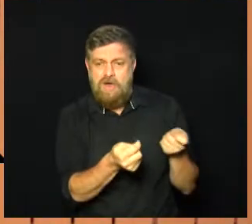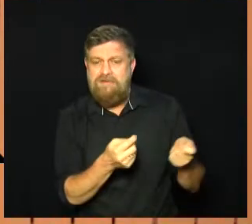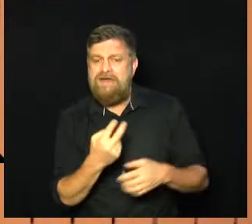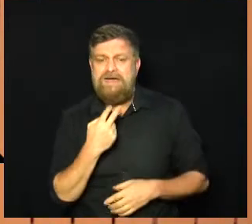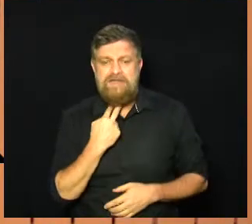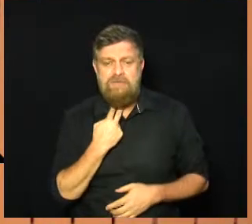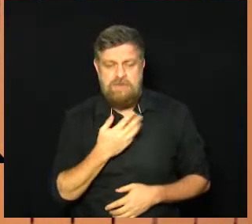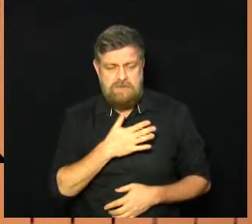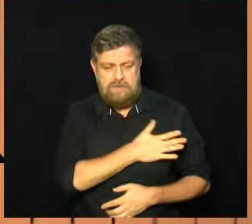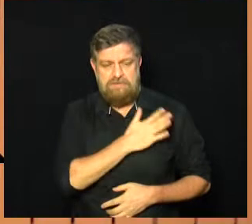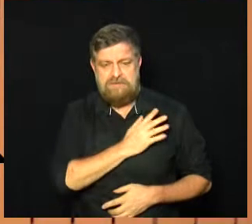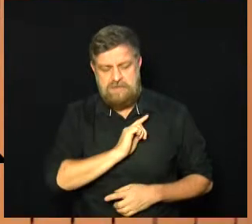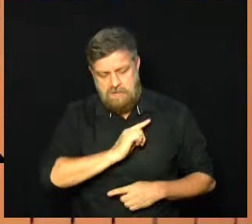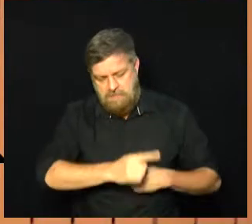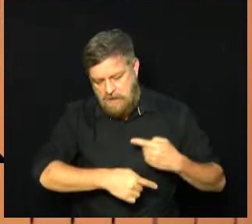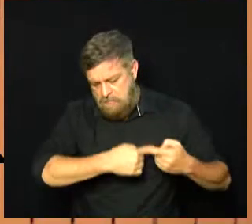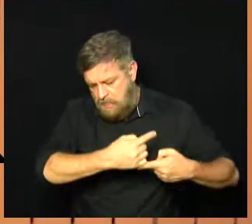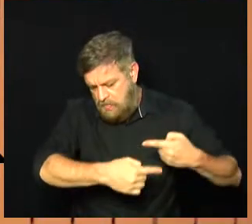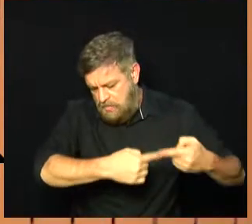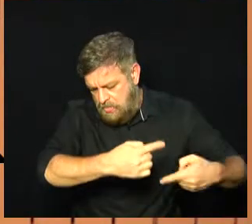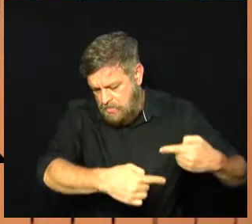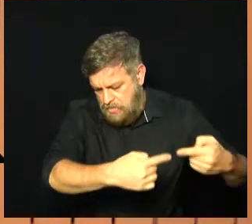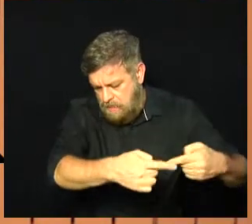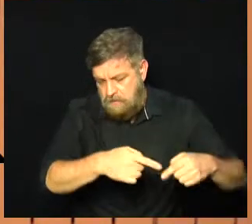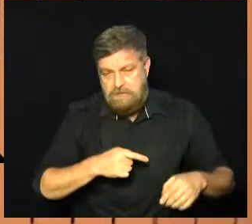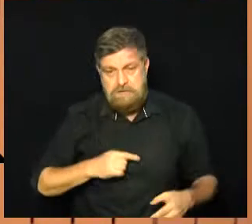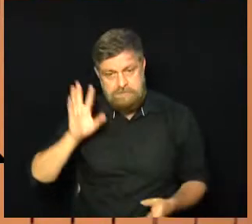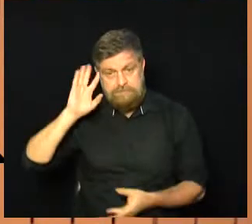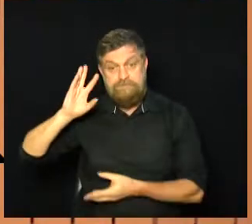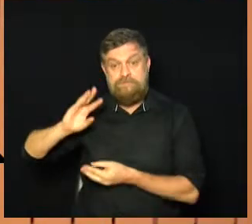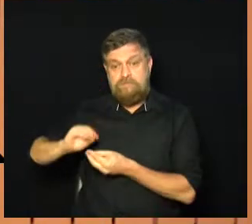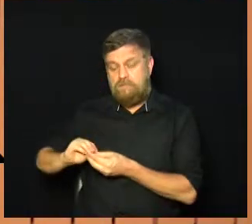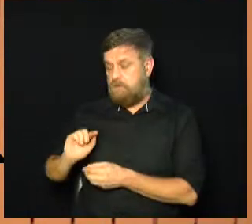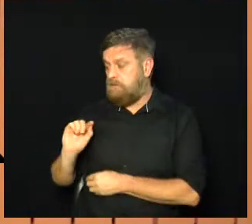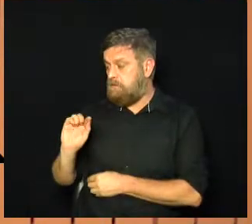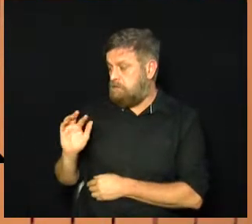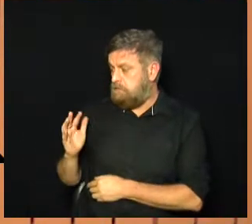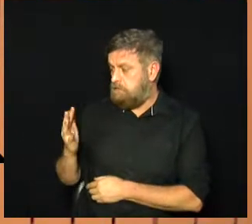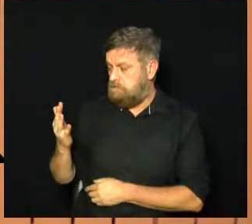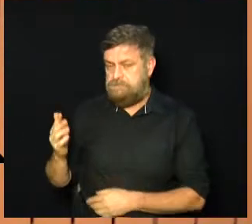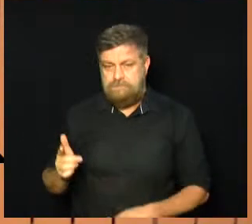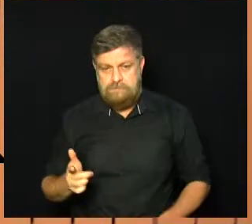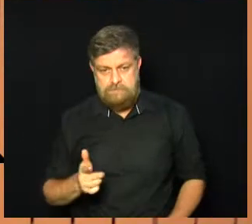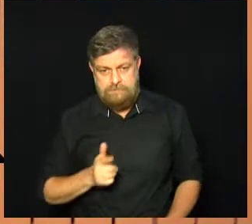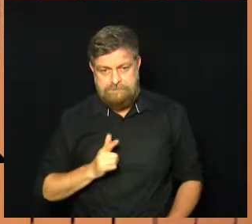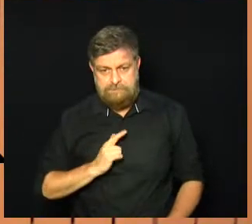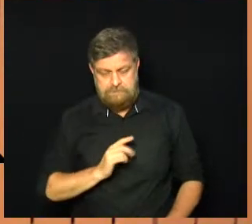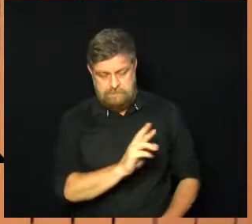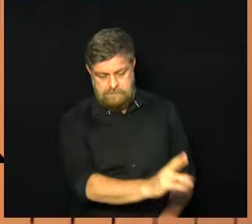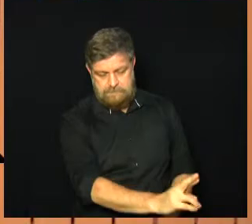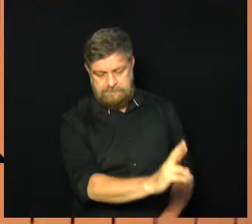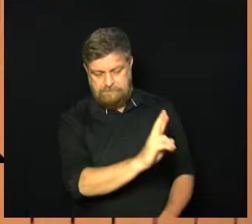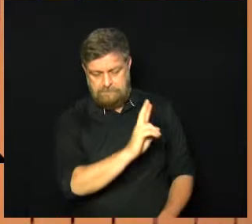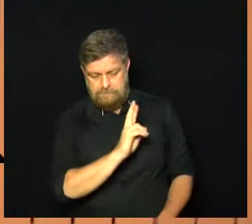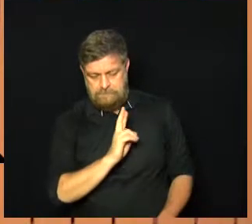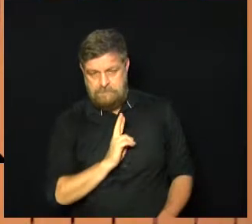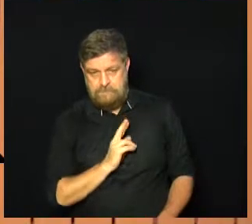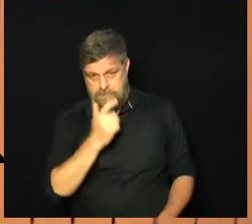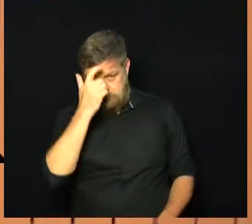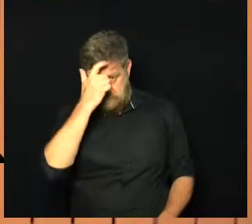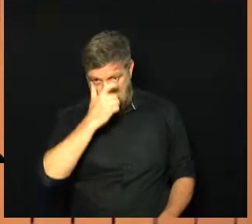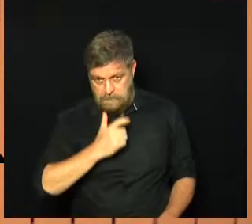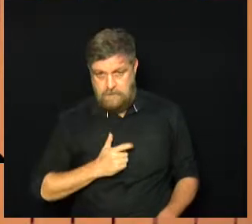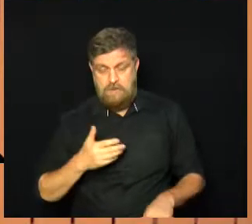do preconceito, né? E aqui, como resultado disso, né, a gente teve uma resposta, inclusive eu fui chamada